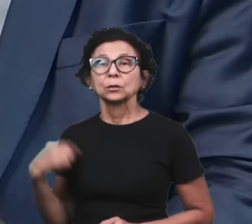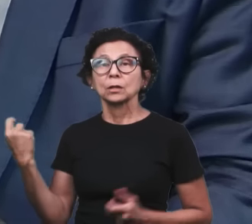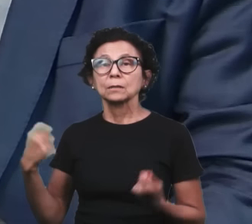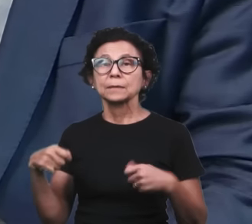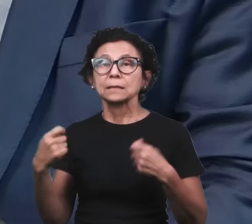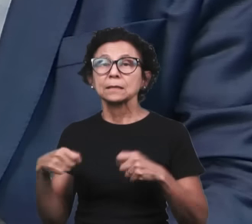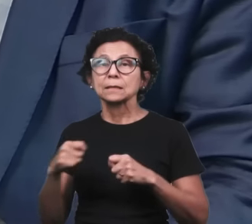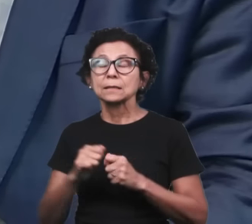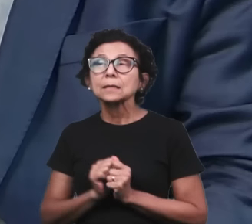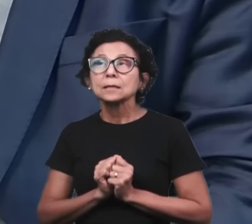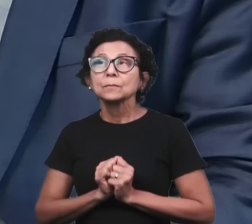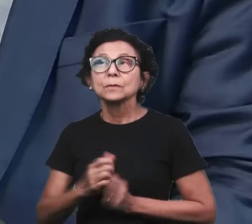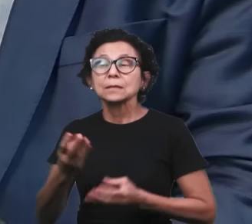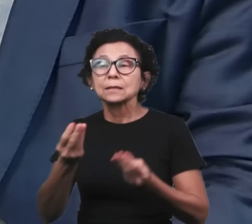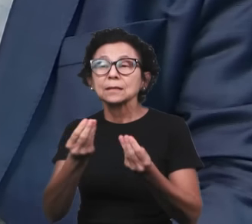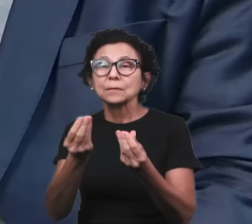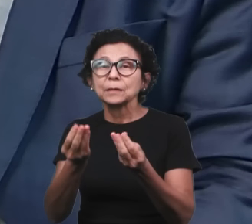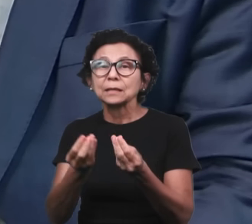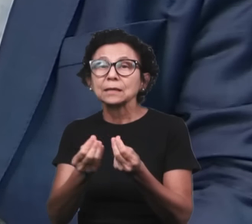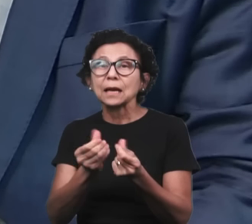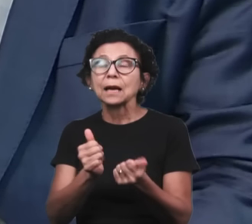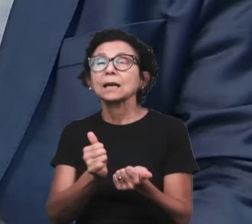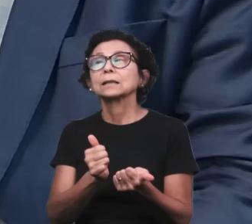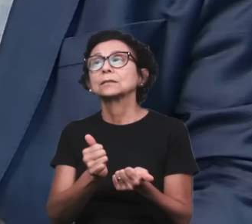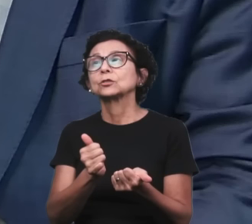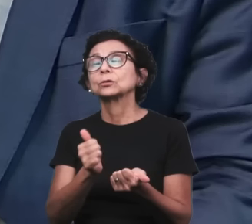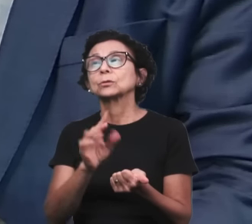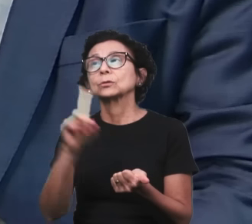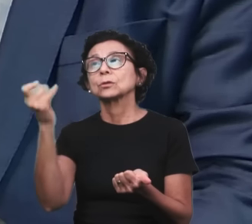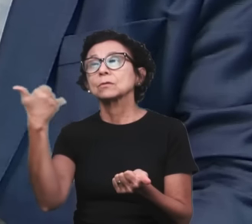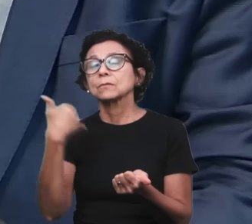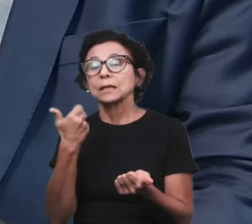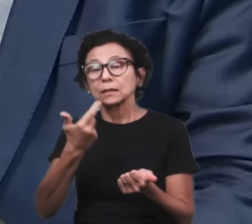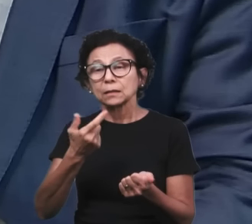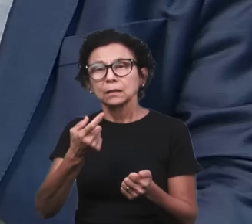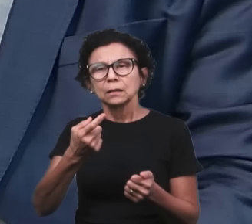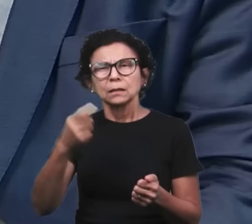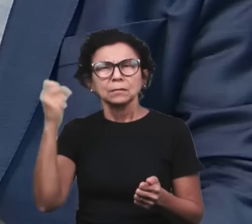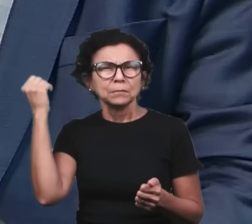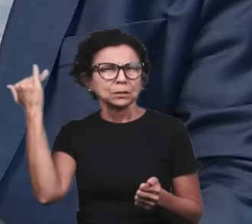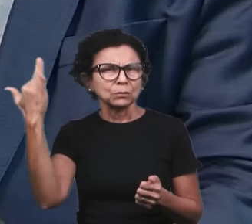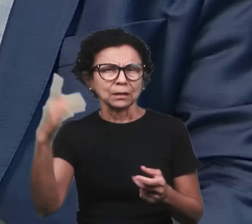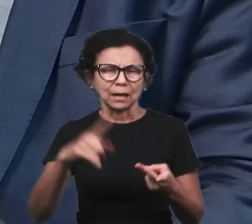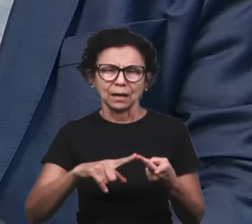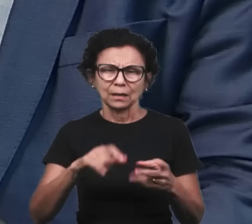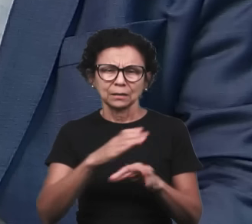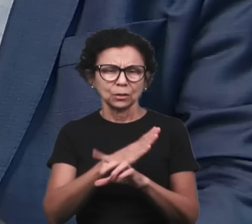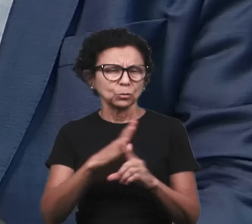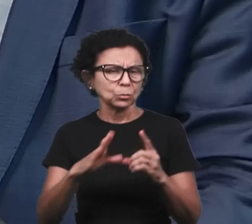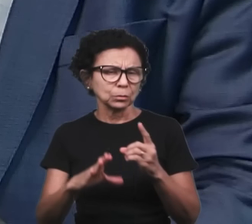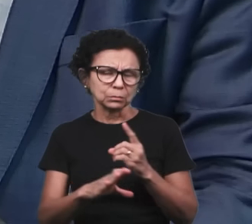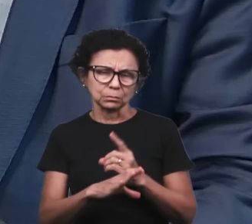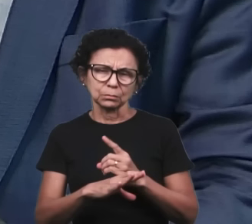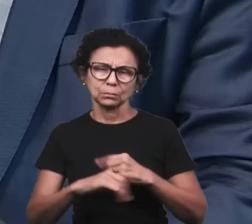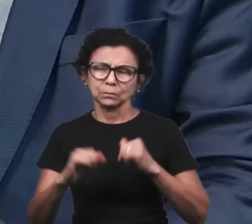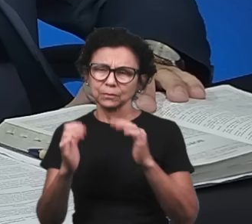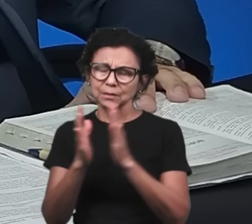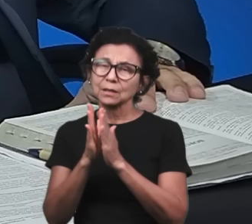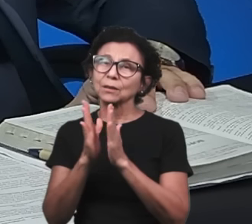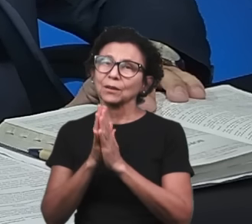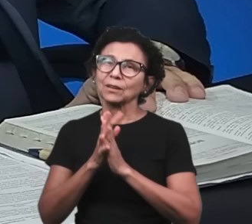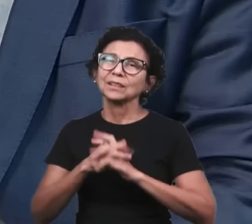Quando a gente vai para um culto, quando a gente vai para uma oração na madrugada, ou uma oração no seu quarto, né? Então a pessoa